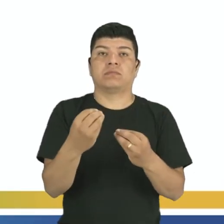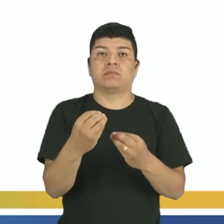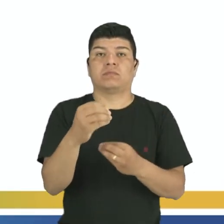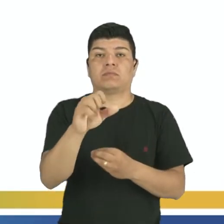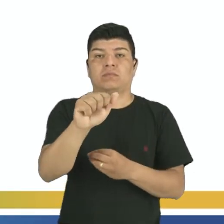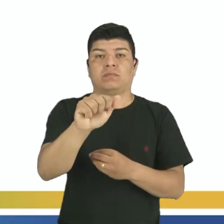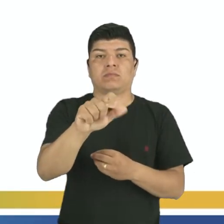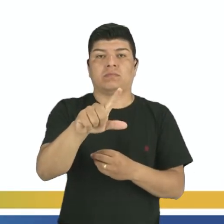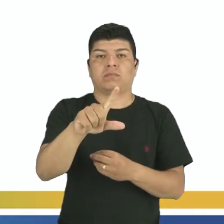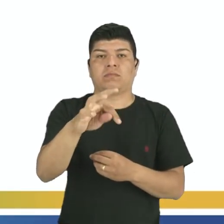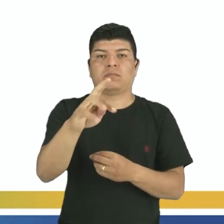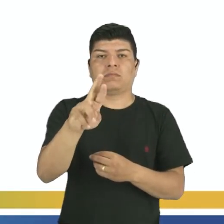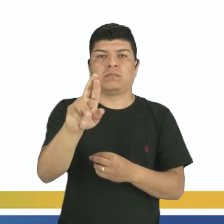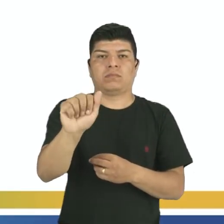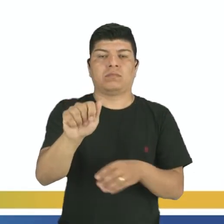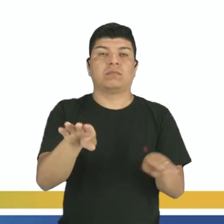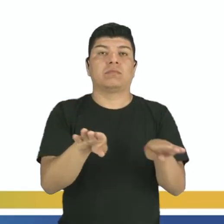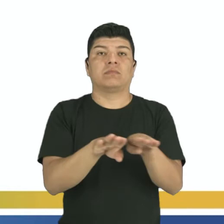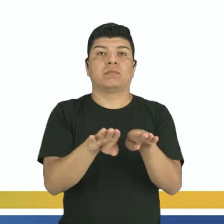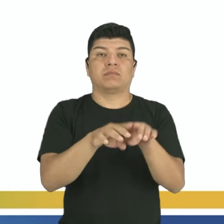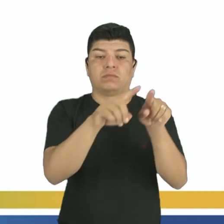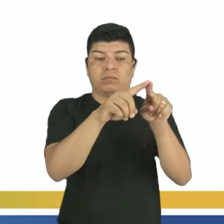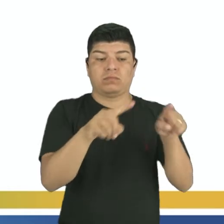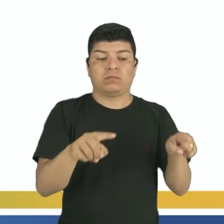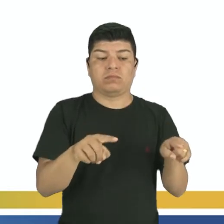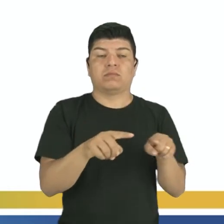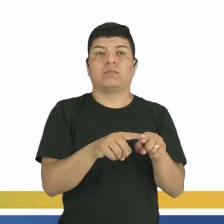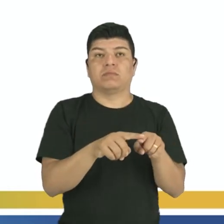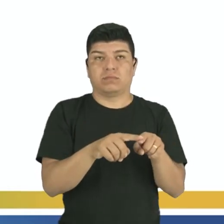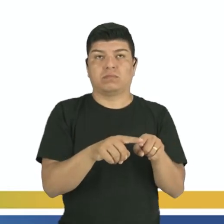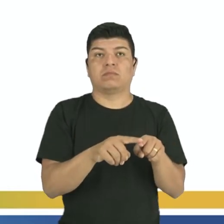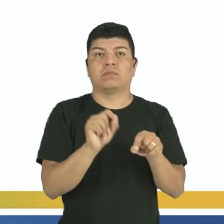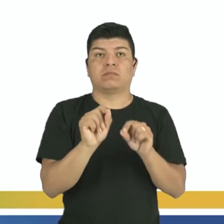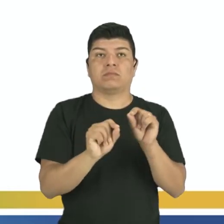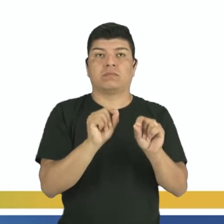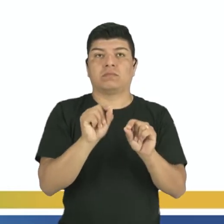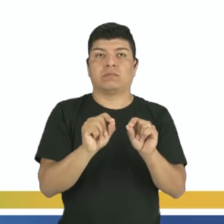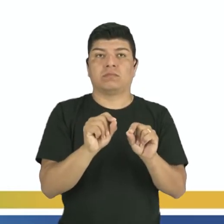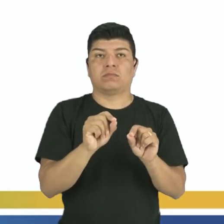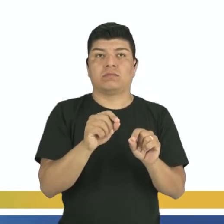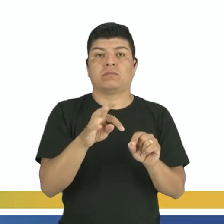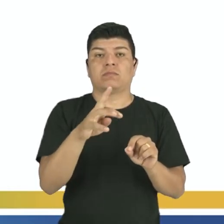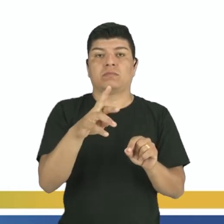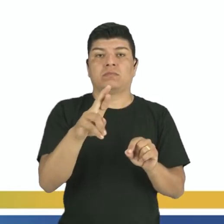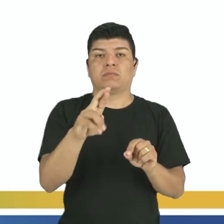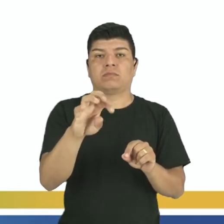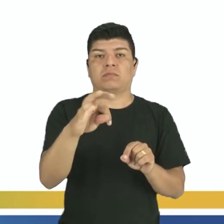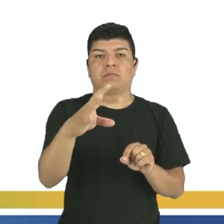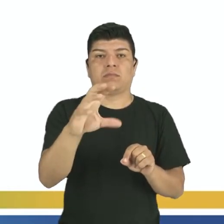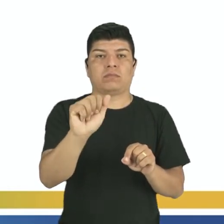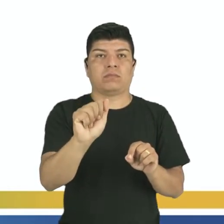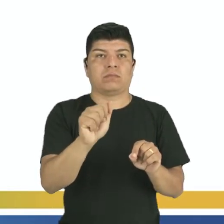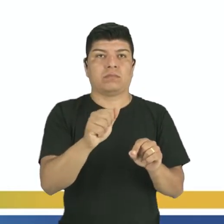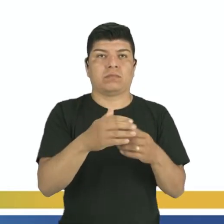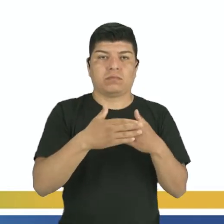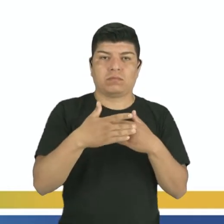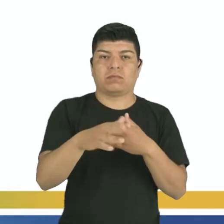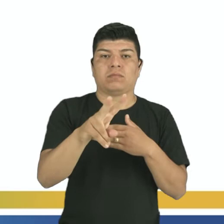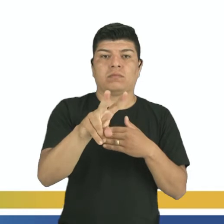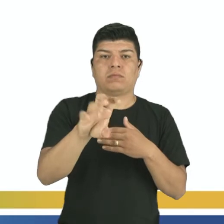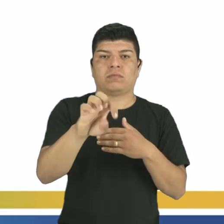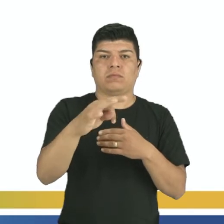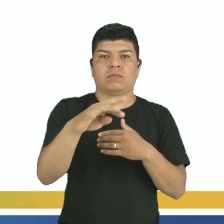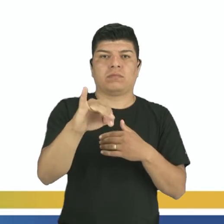triângulo. Bom, a altura de um triângulo é um segmentozinho de reta que parte de um vértice e